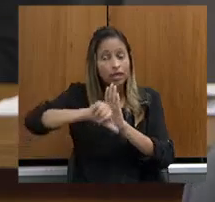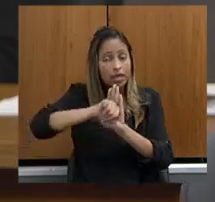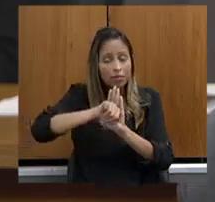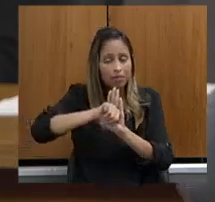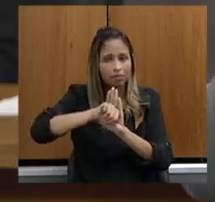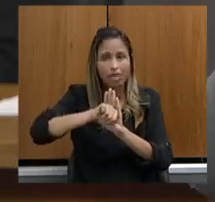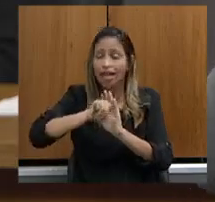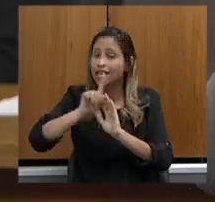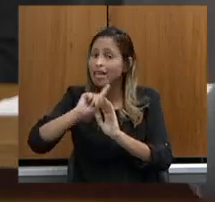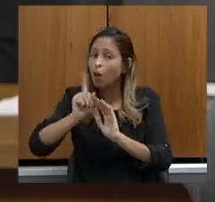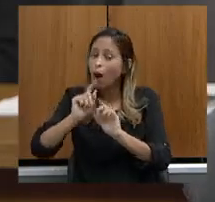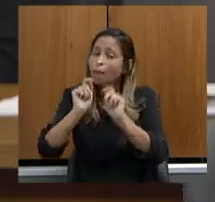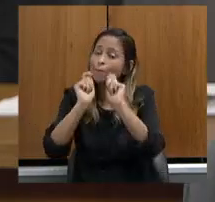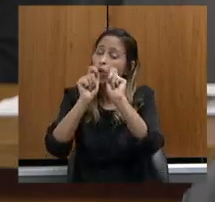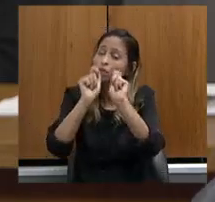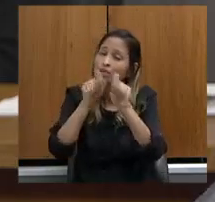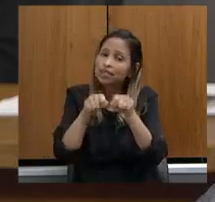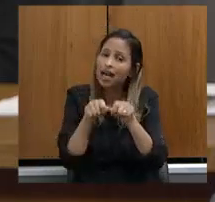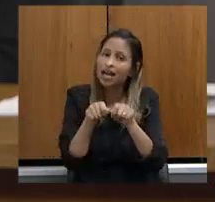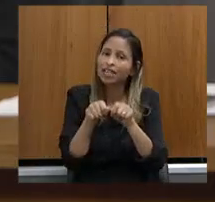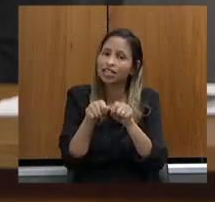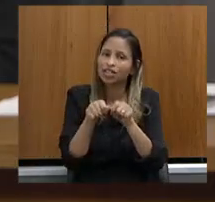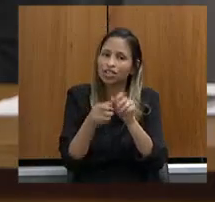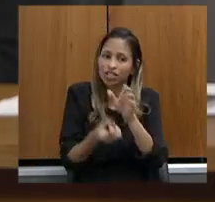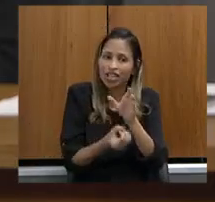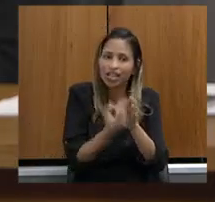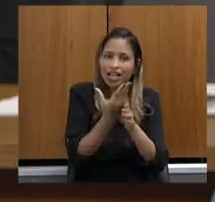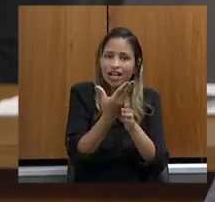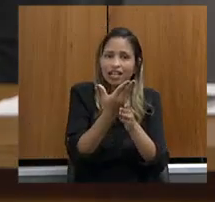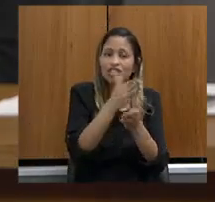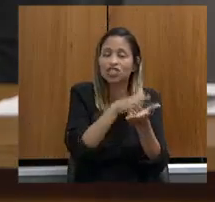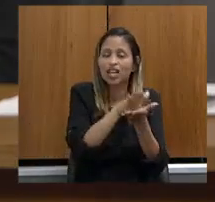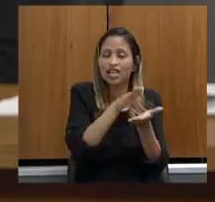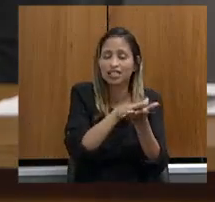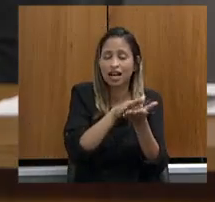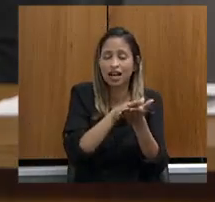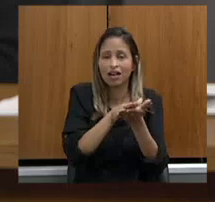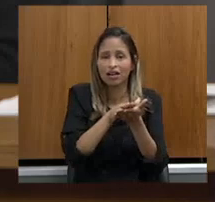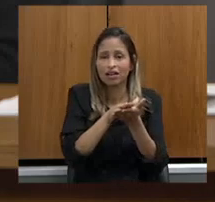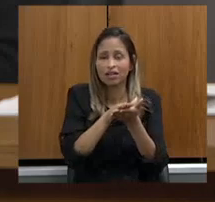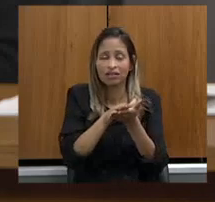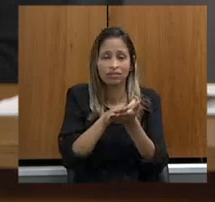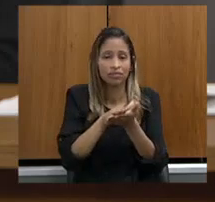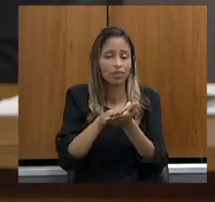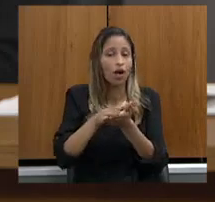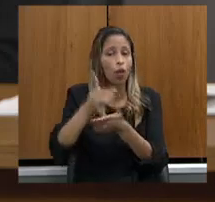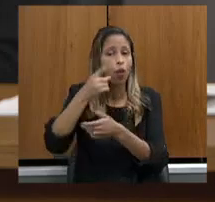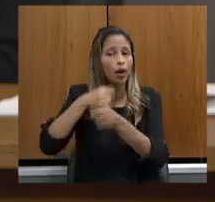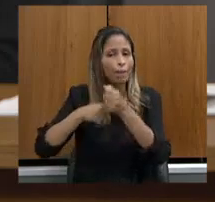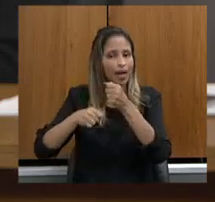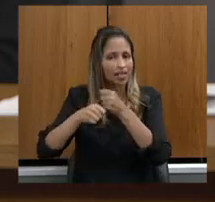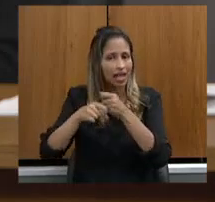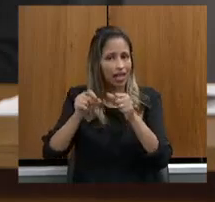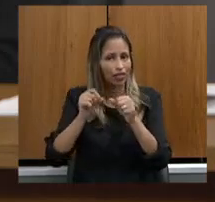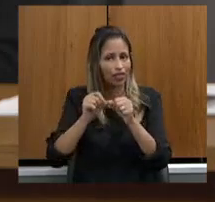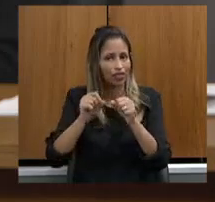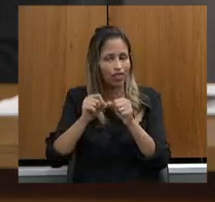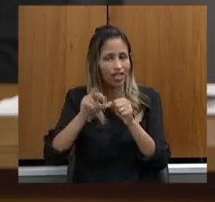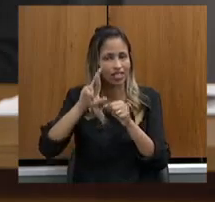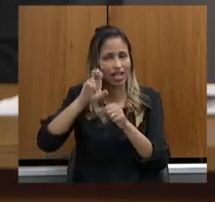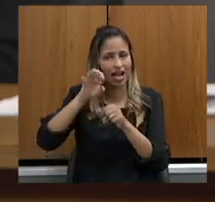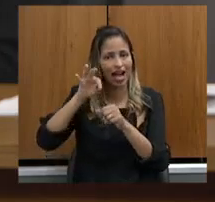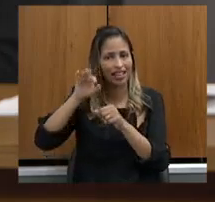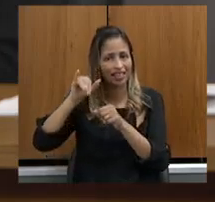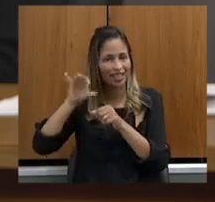não há possibilidade de criação de novas despesas de pessoal que não haja previstas ano passado quando fizemos o